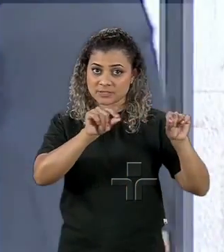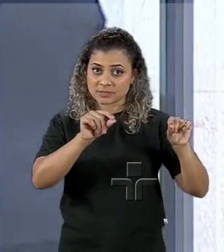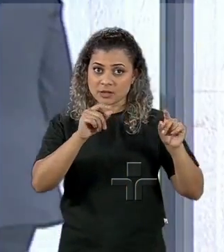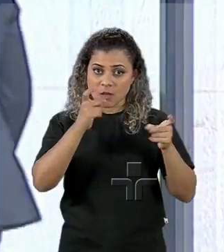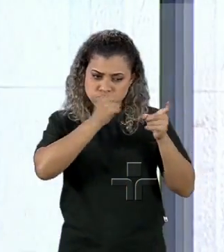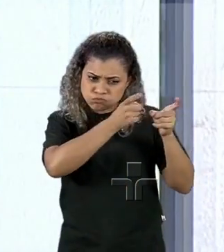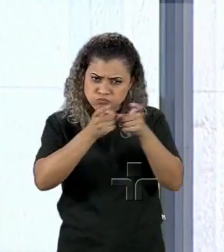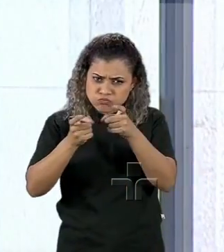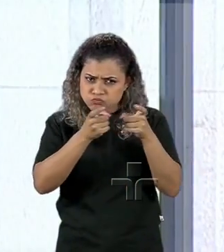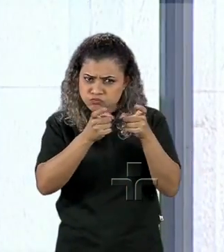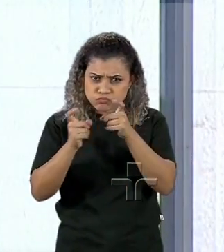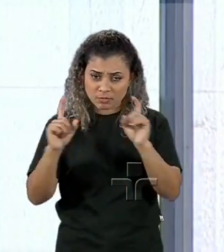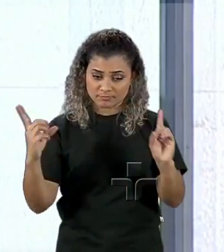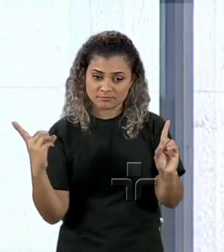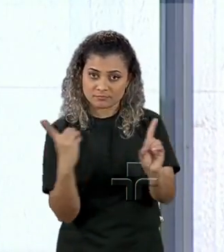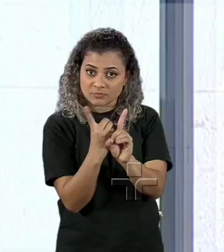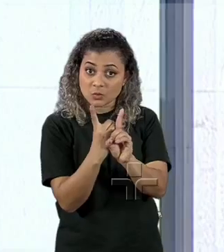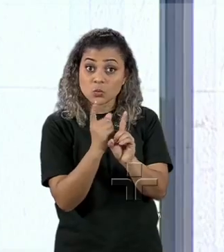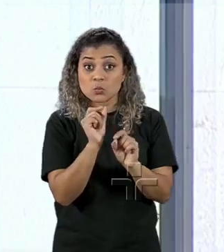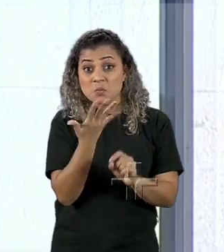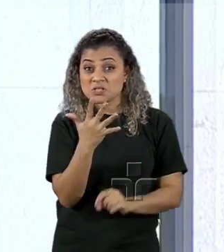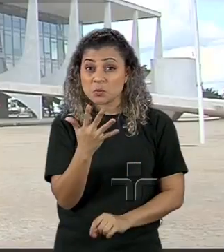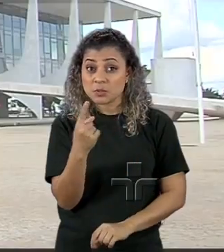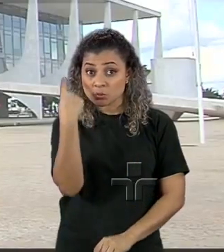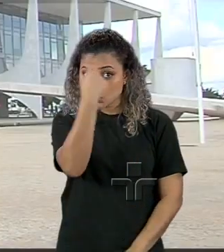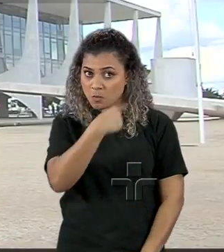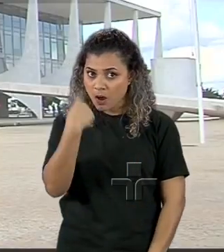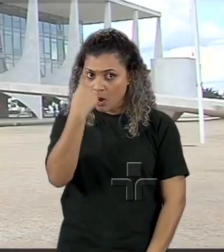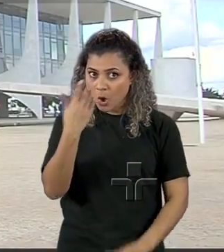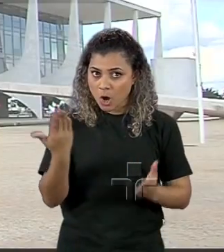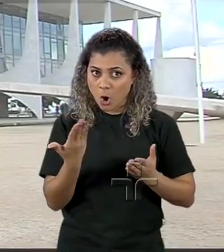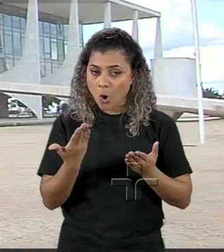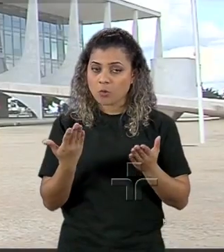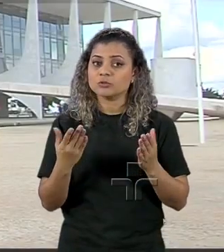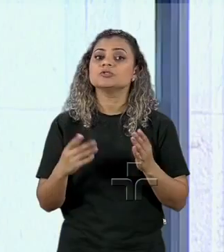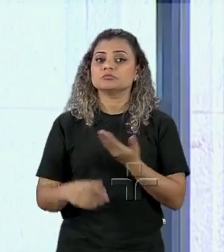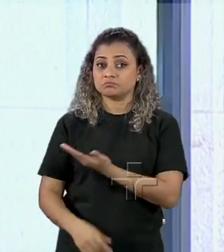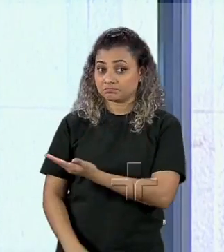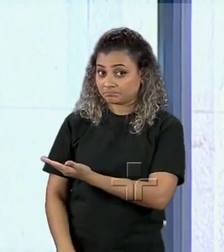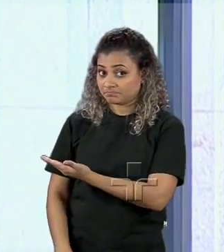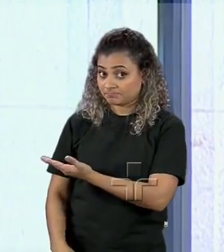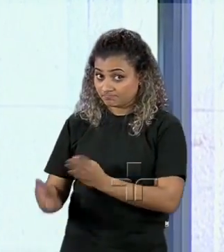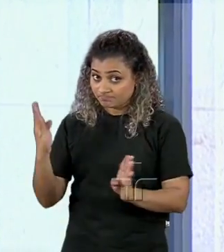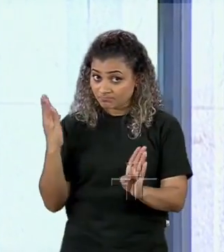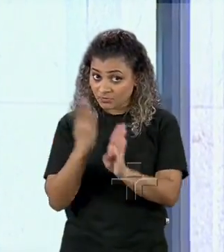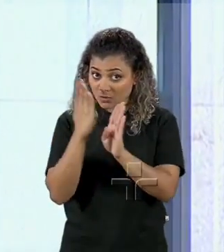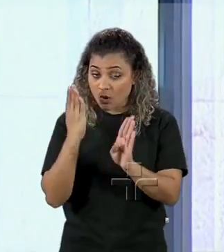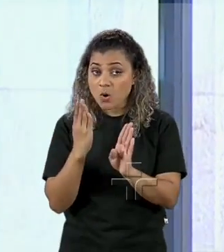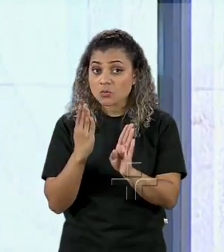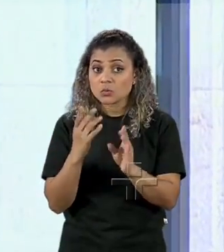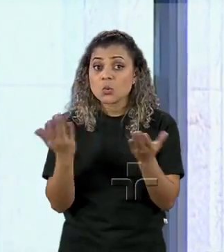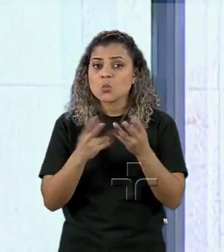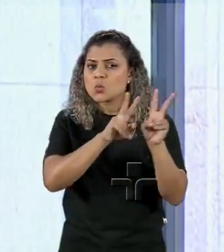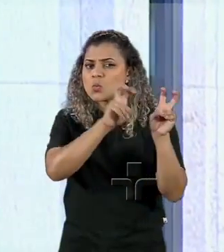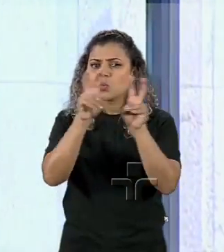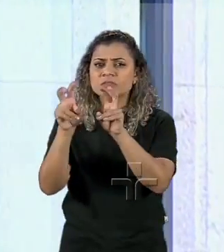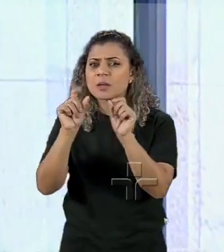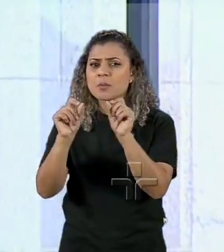O encontro reservado durou cerca de 1 hora no Palácio do Planalto. Temas como cooperação na área